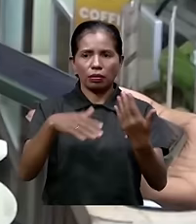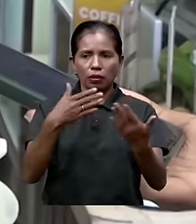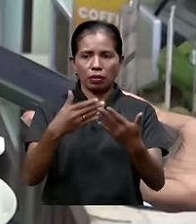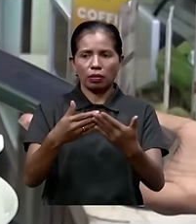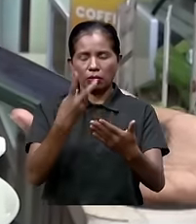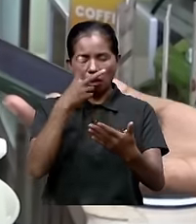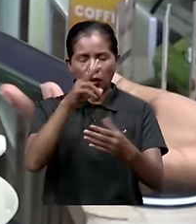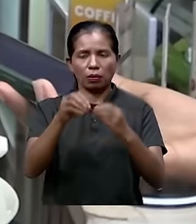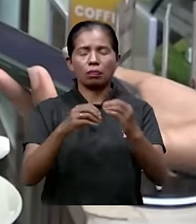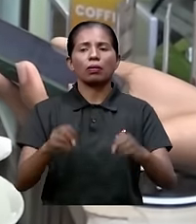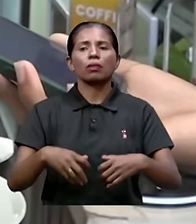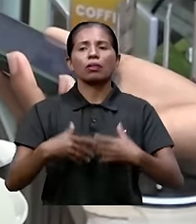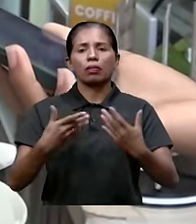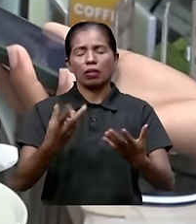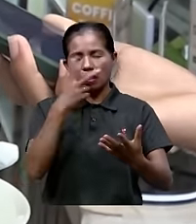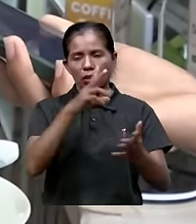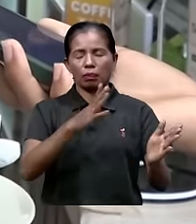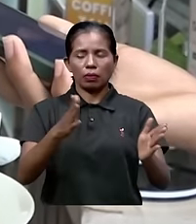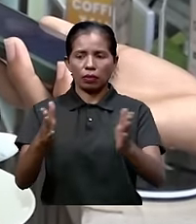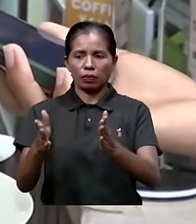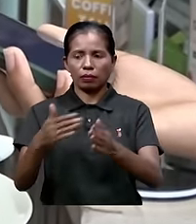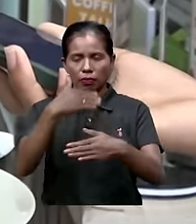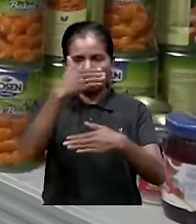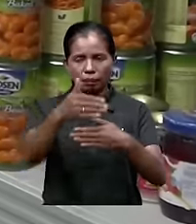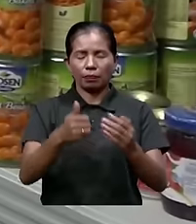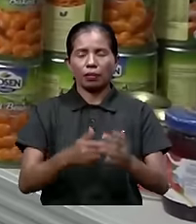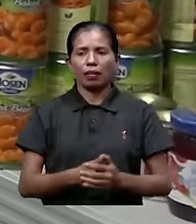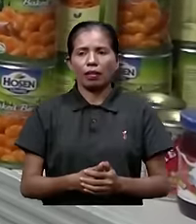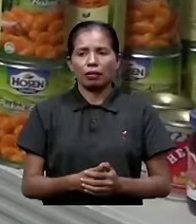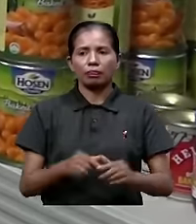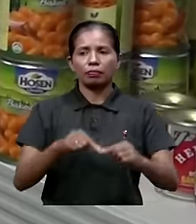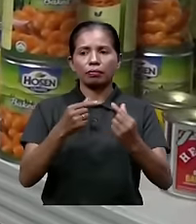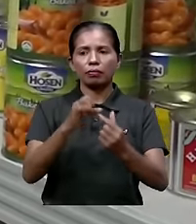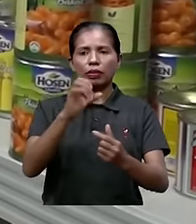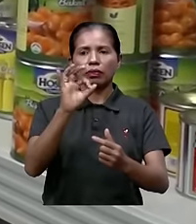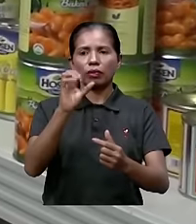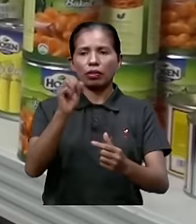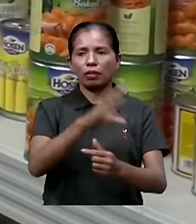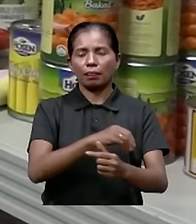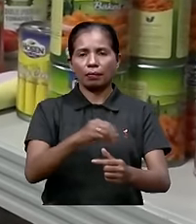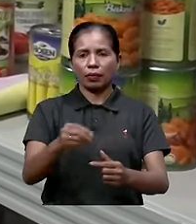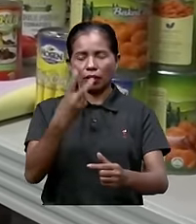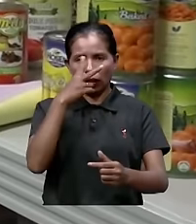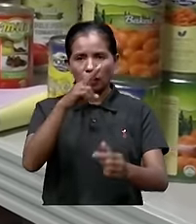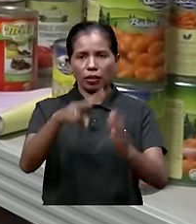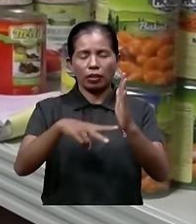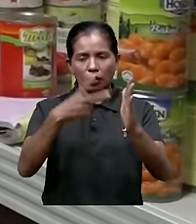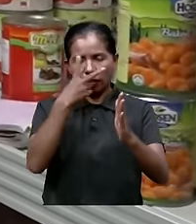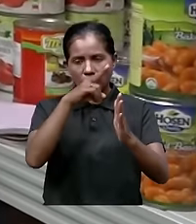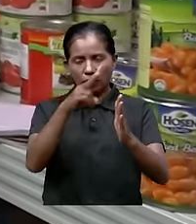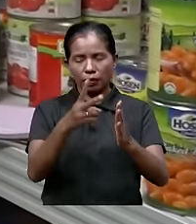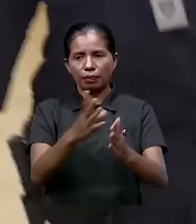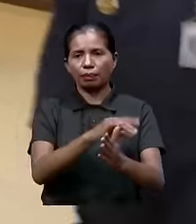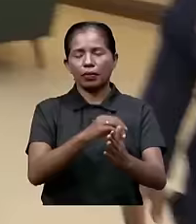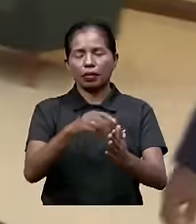tu resolve o insa tu reba processo. Afuera en acontecimiento, equipa EFES a lo que era esa actuación, jodijalo fiscalización, inspección,